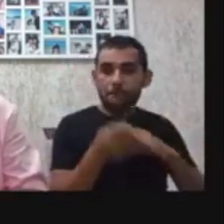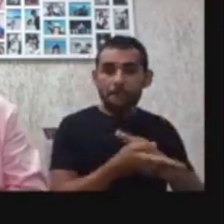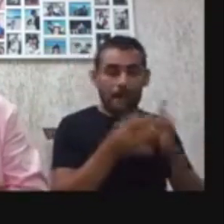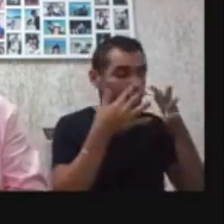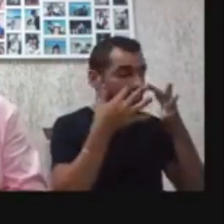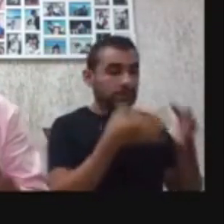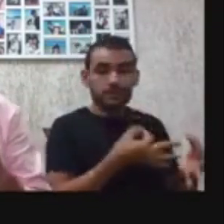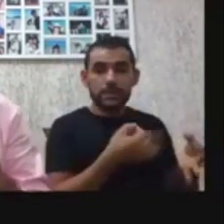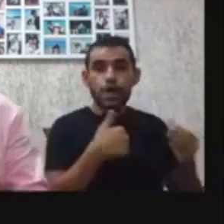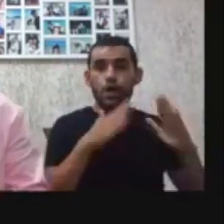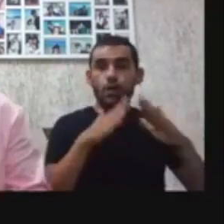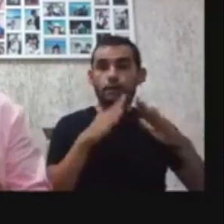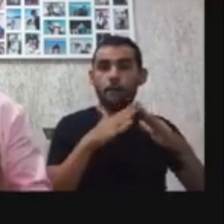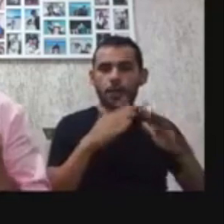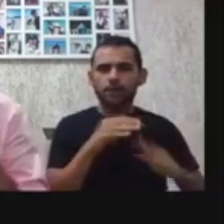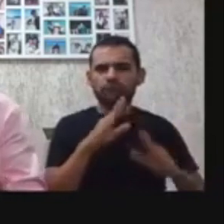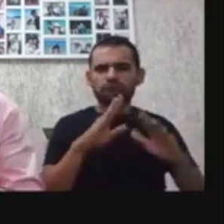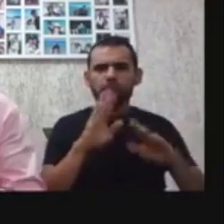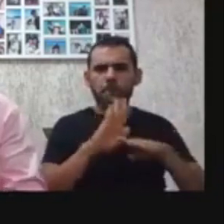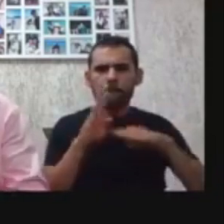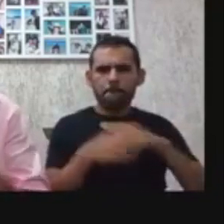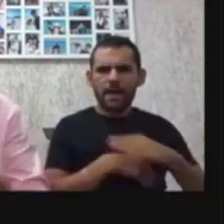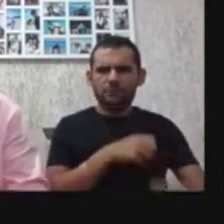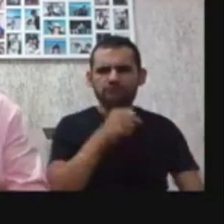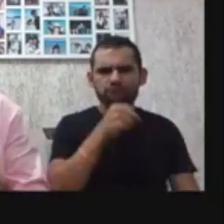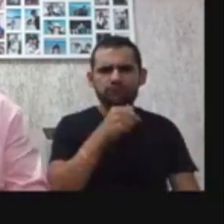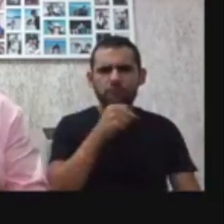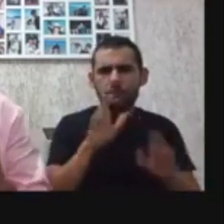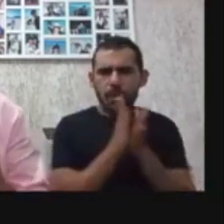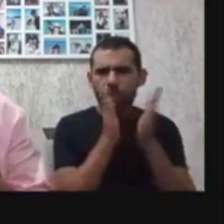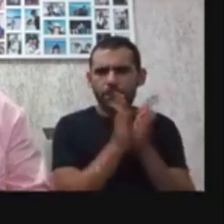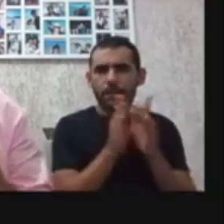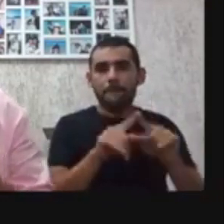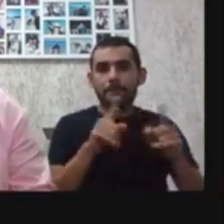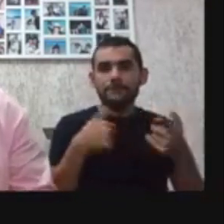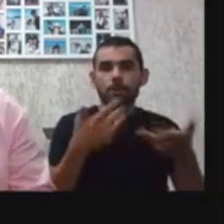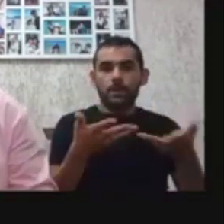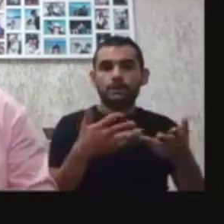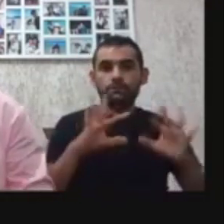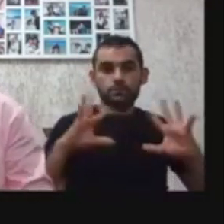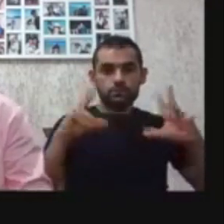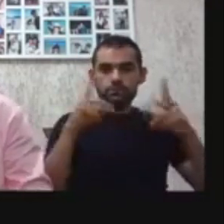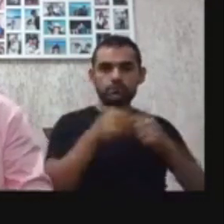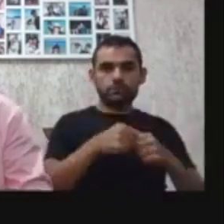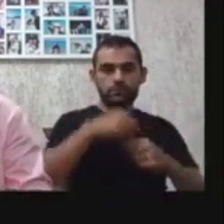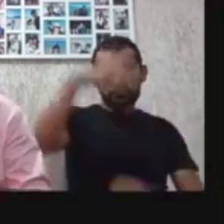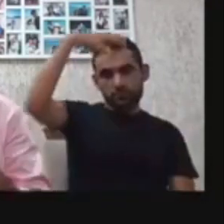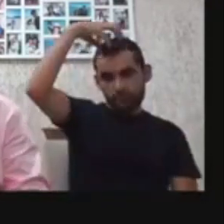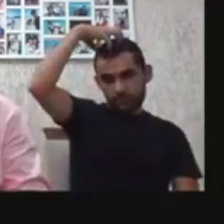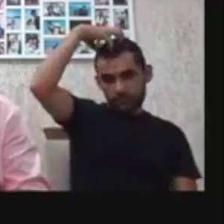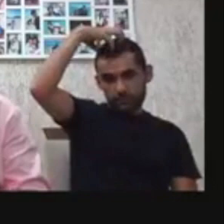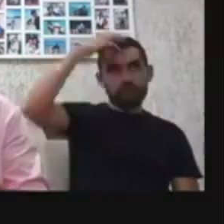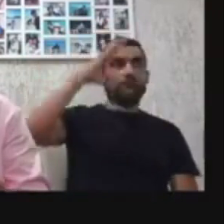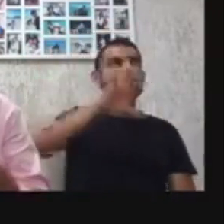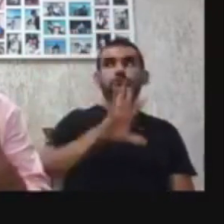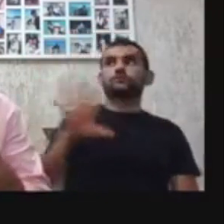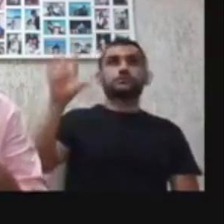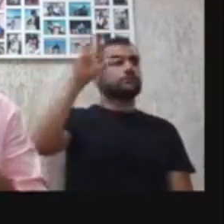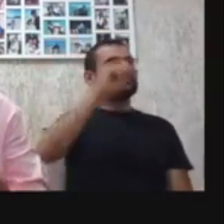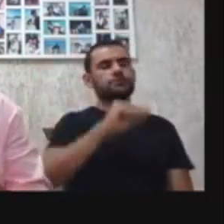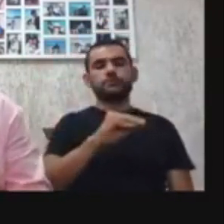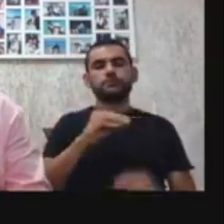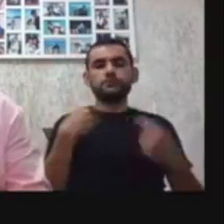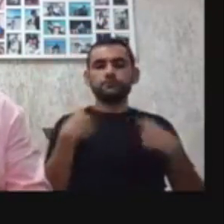E eu moro na periferia, no bairro do Tijuco, mas eu quero servir toda São João del Rei. Nós devemos cuidar